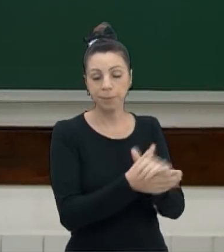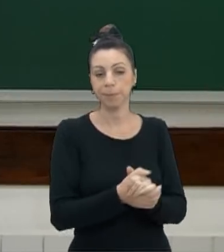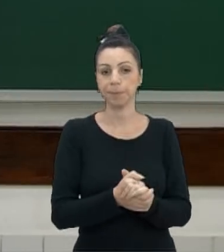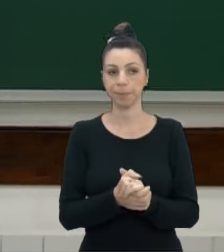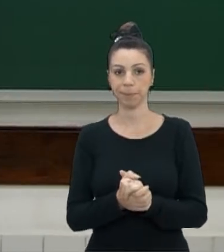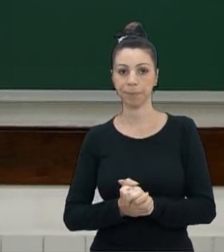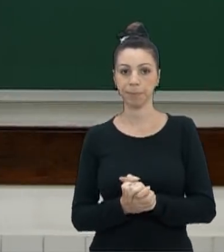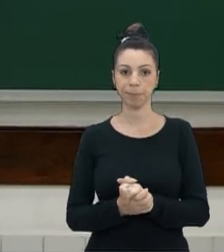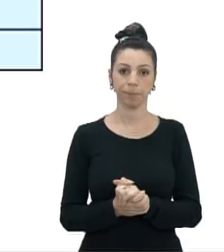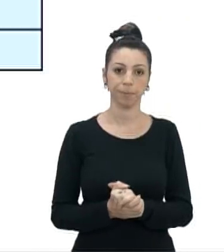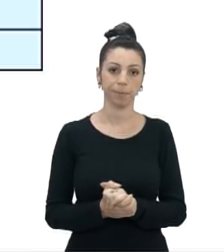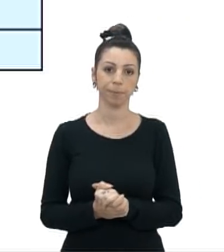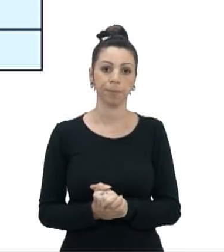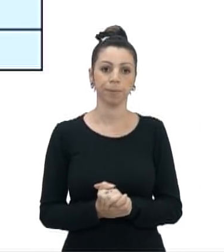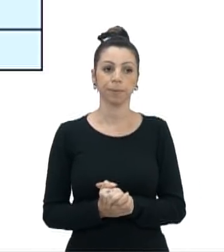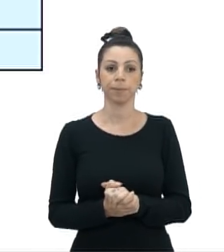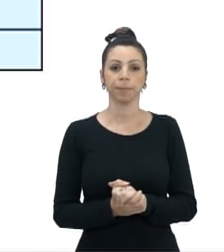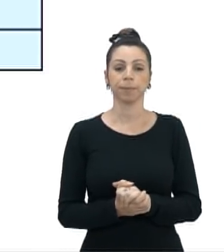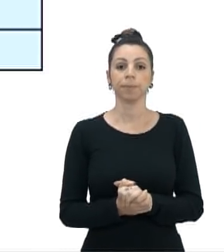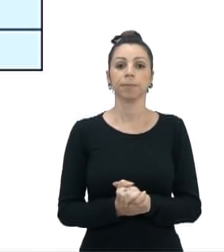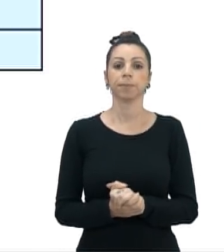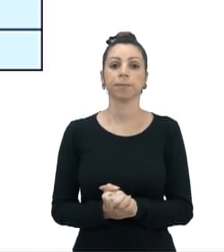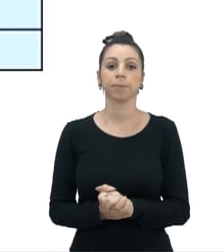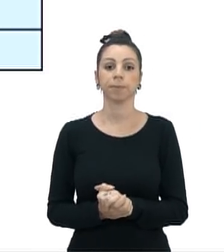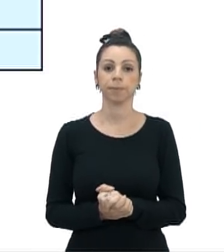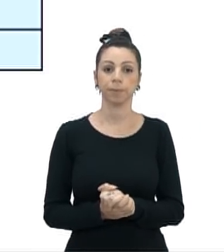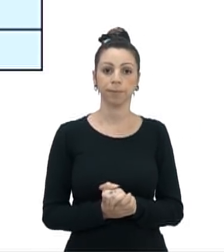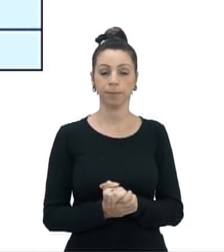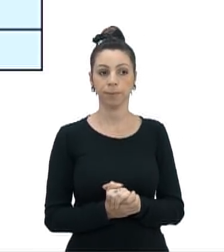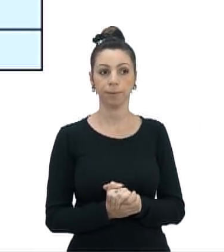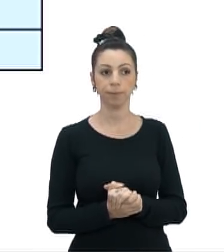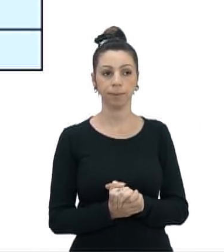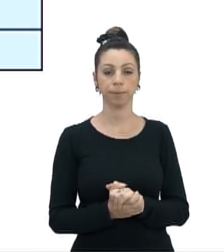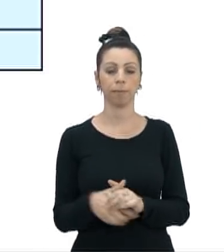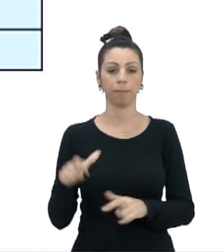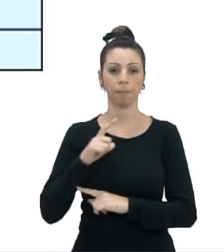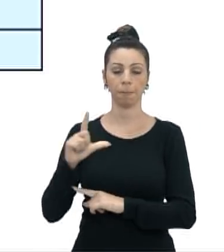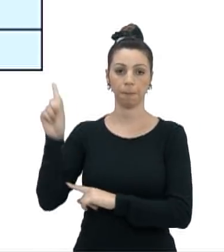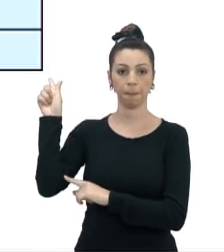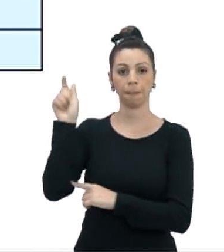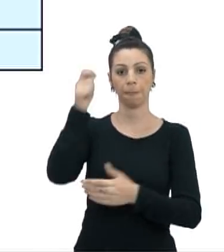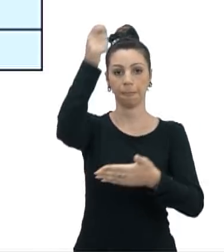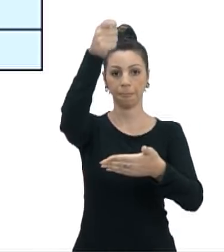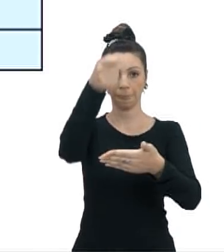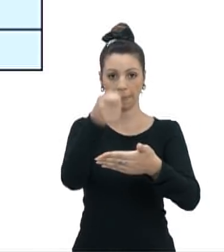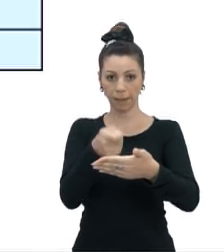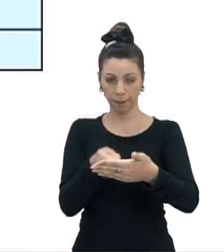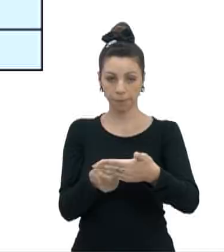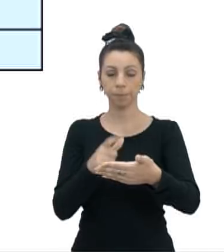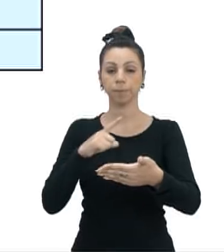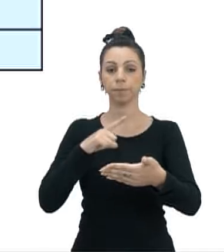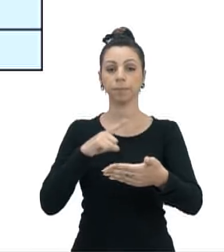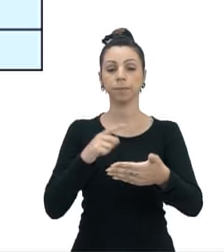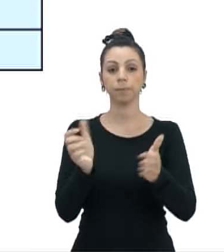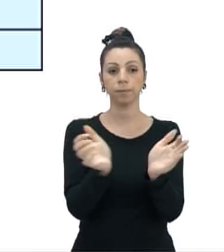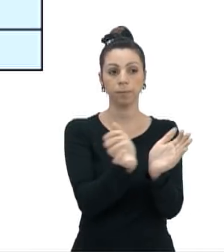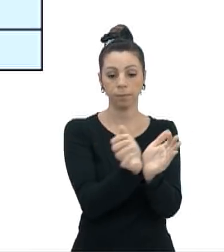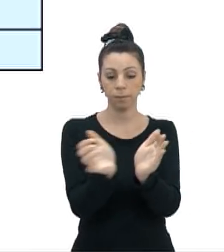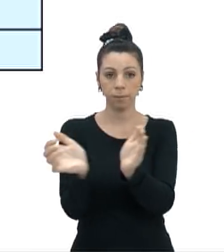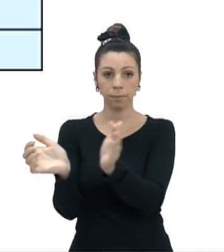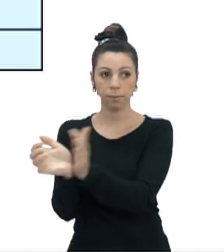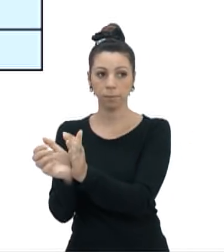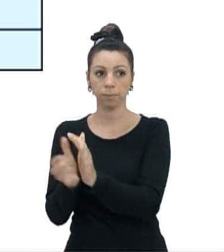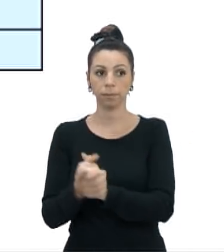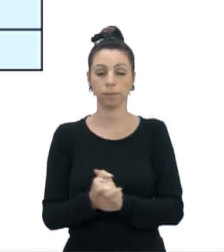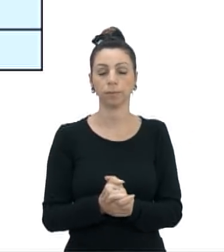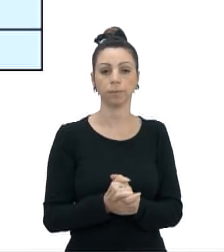lá? Então, olha a listinha aqui. E ainda os pronomes oblíquos, pessoal, eles se dividem em átonos